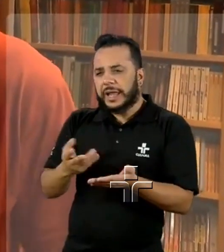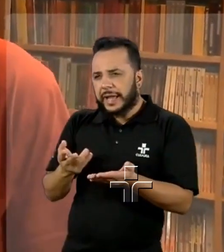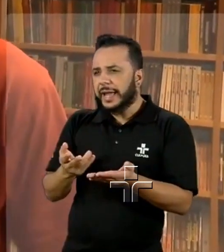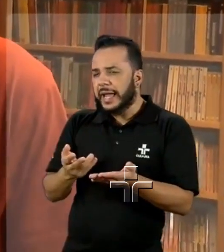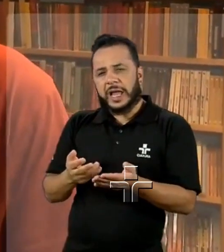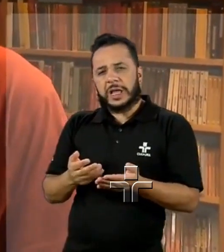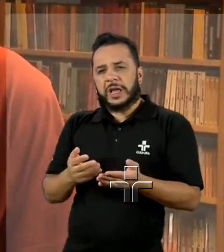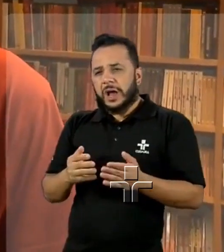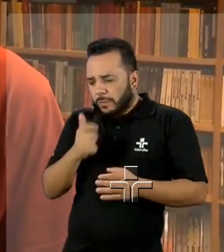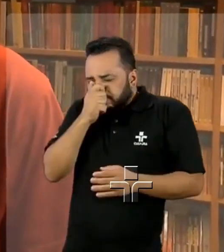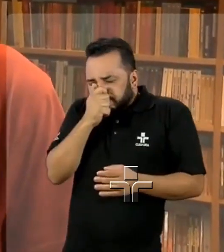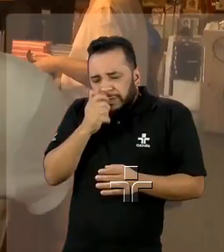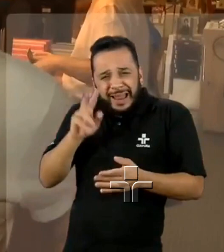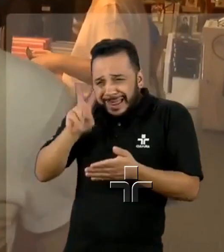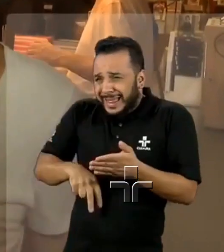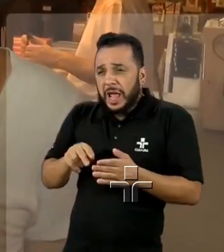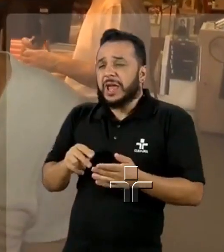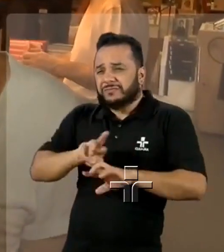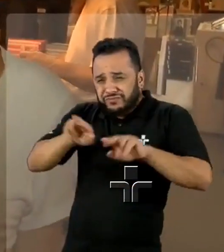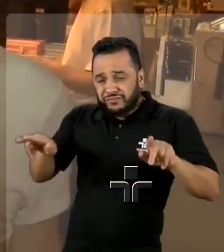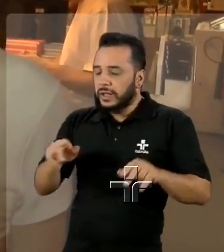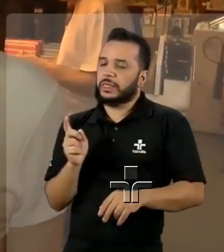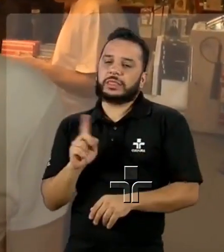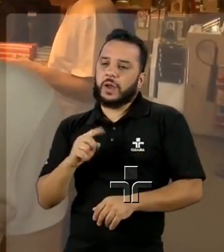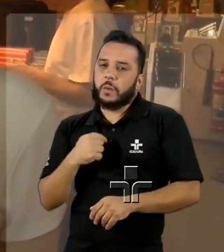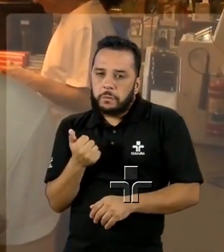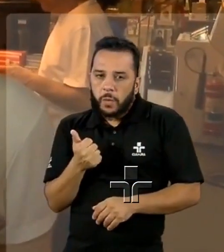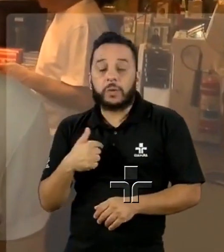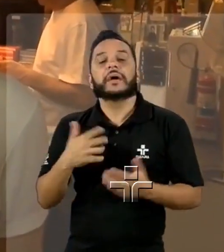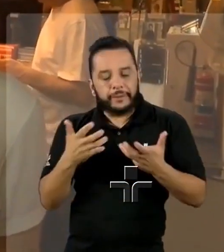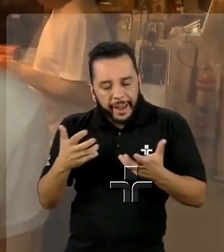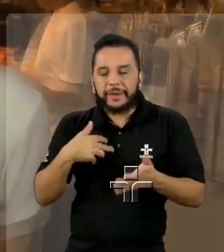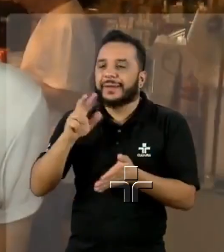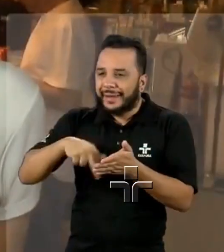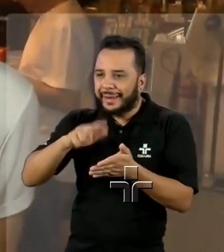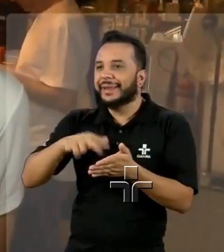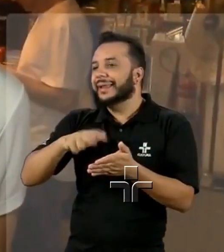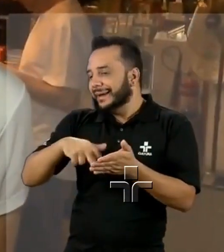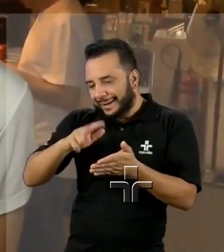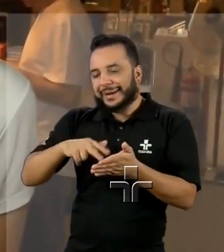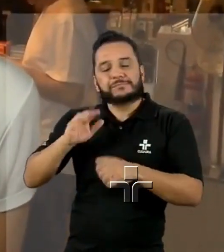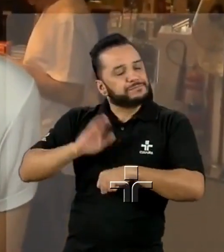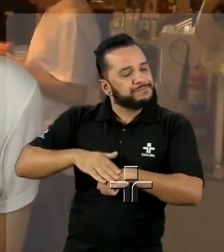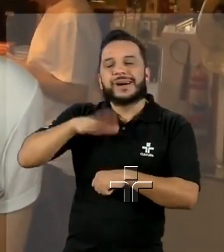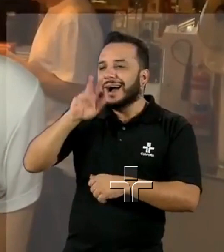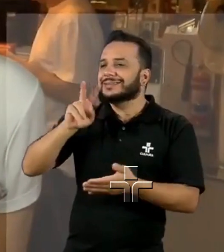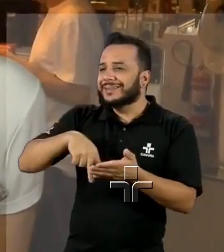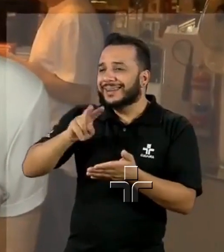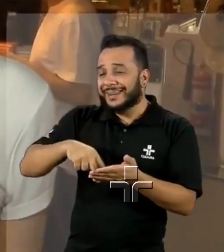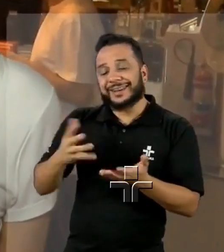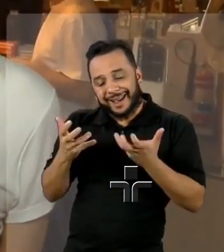pode encontrar um pouquinho de tempo a mais para leitura. Eu gostaria de ler muito mais que eu leio. Eu tenho a impressão que com essa